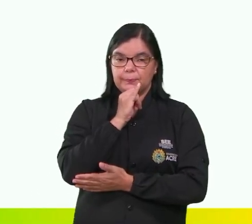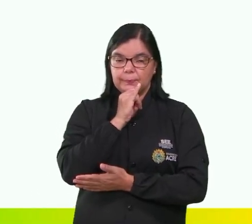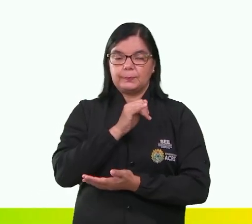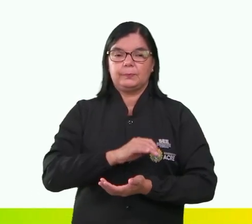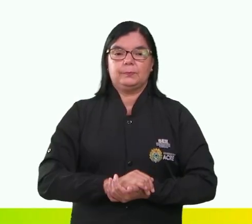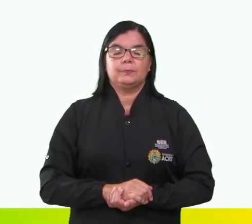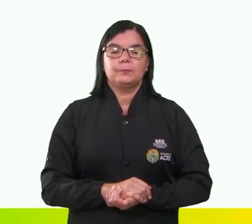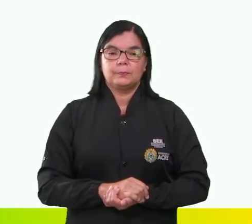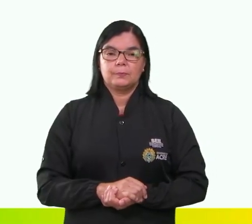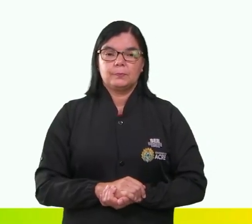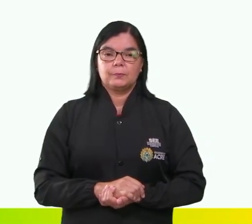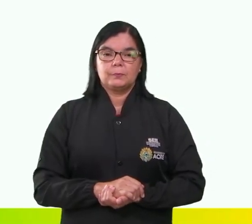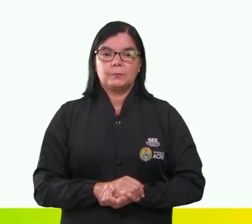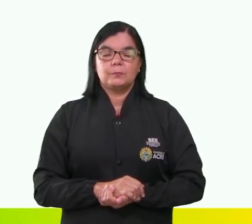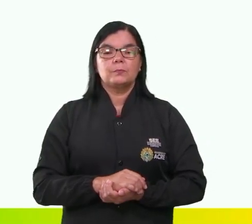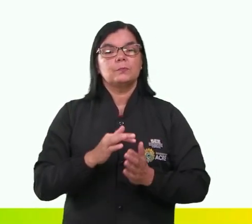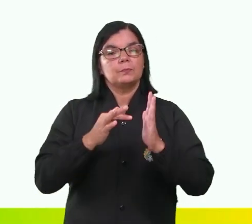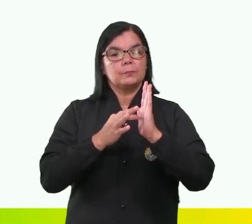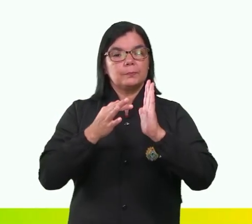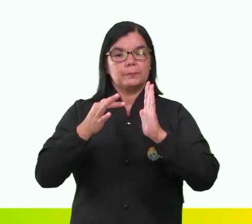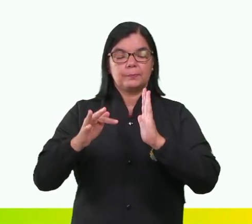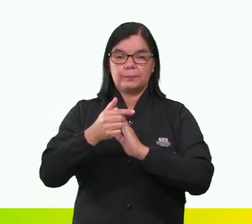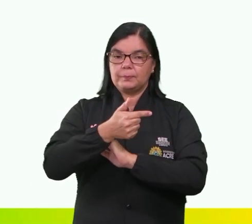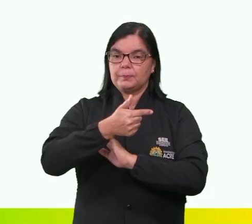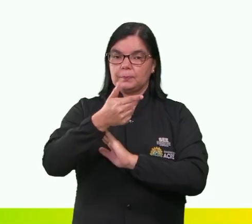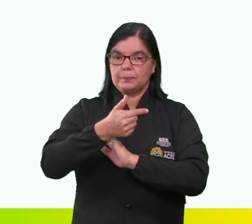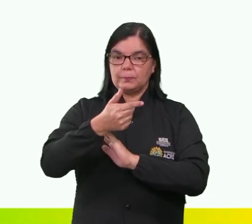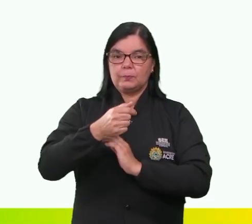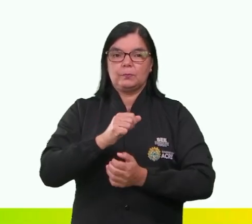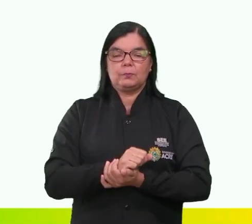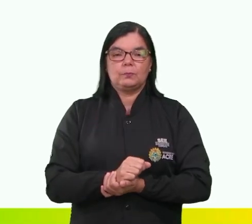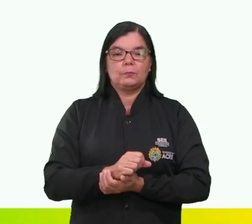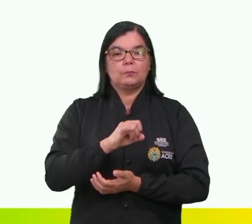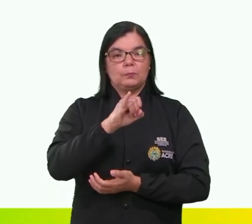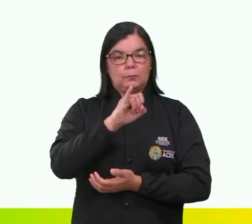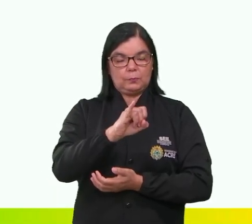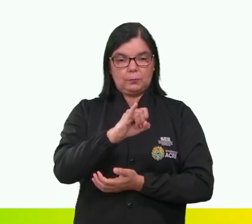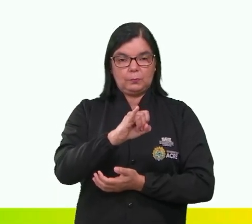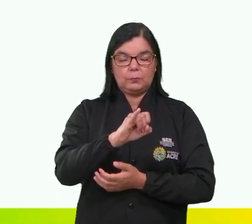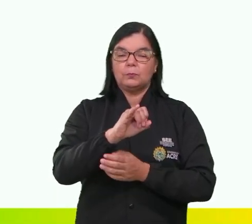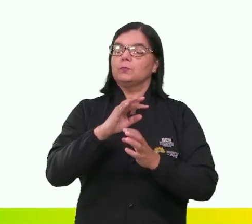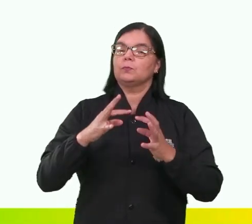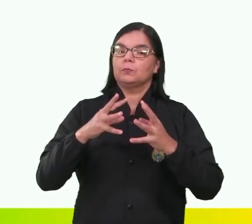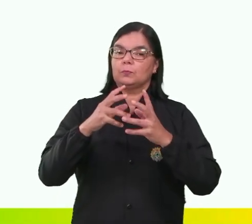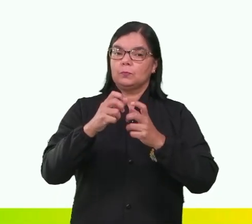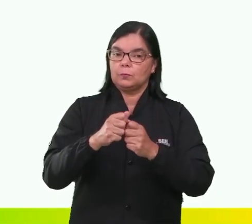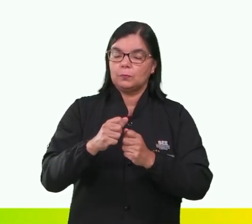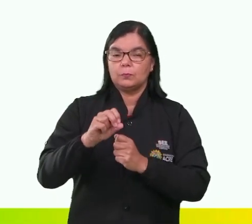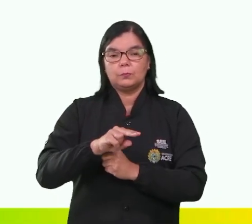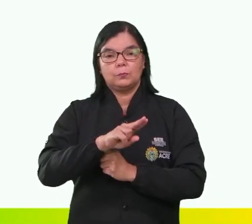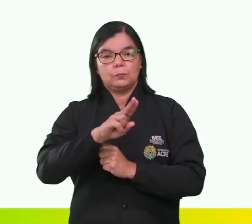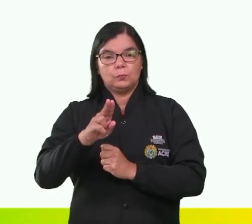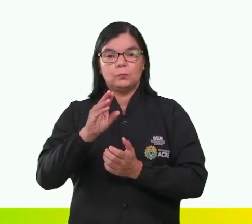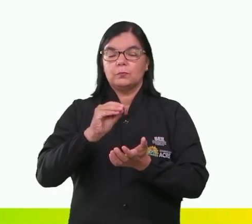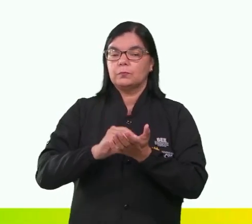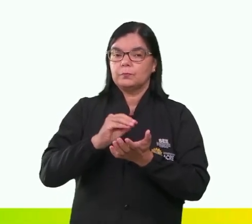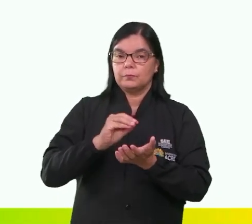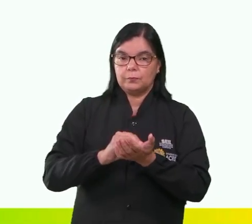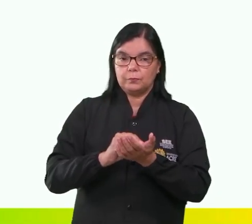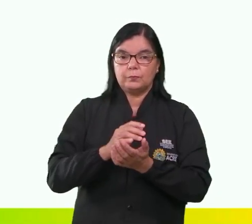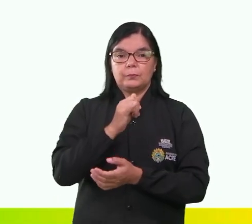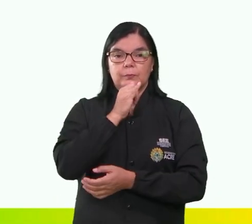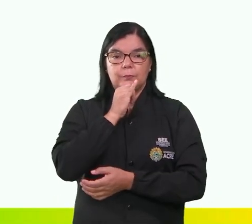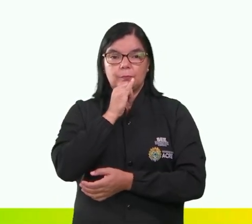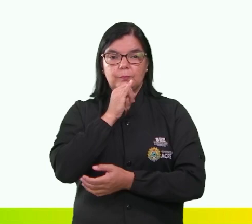exemplos de funções quadráticas, sejam elas completas ou incompletas, como por exemplo na letra